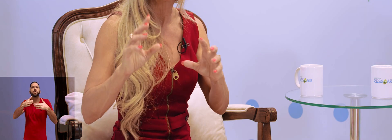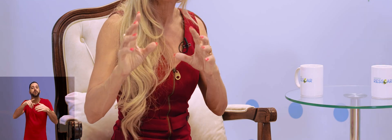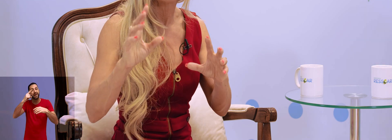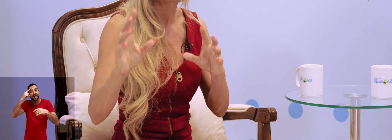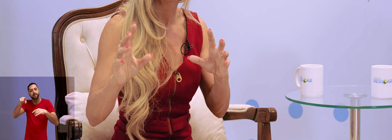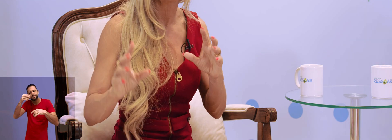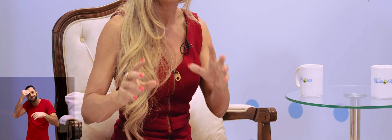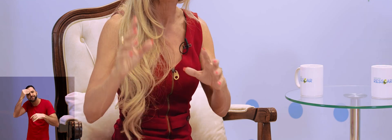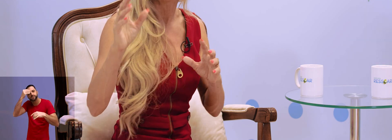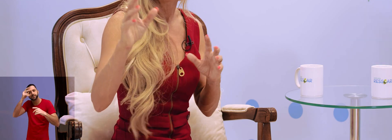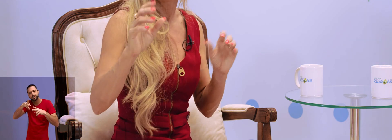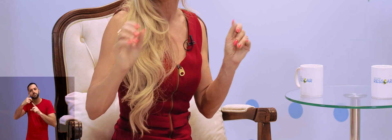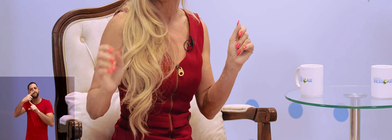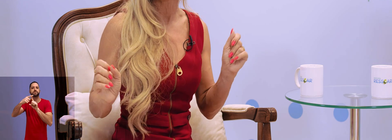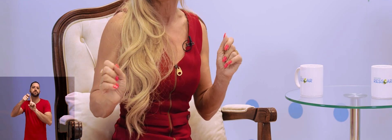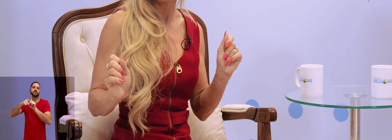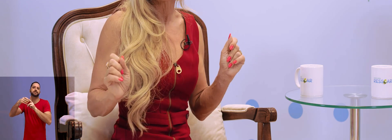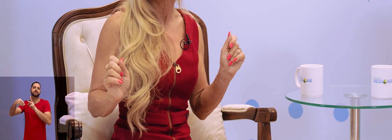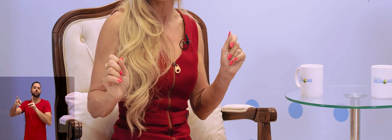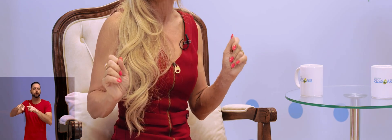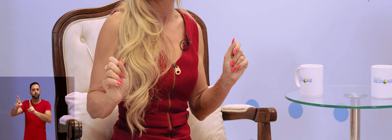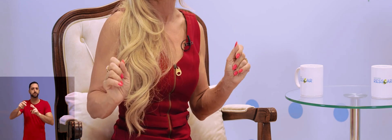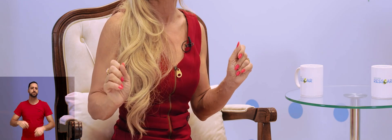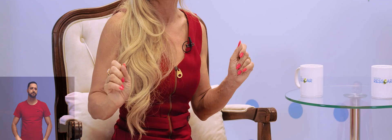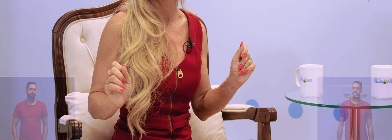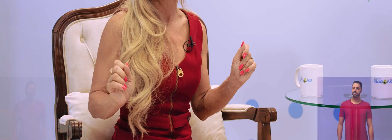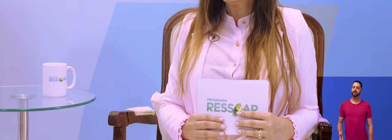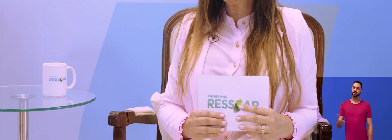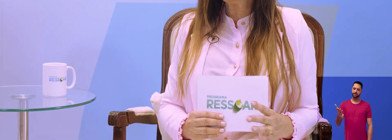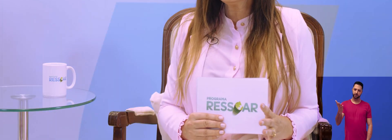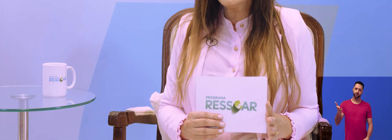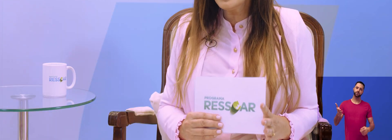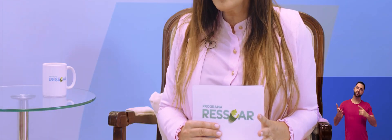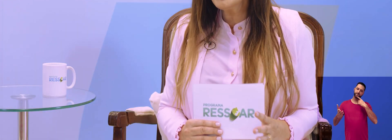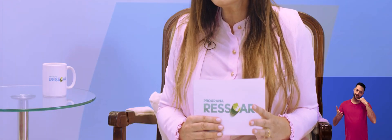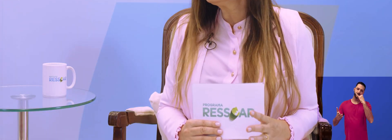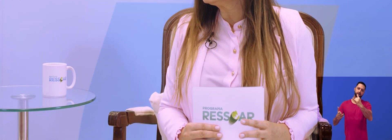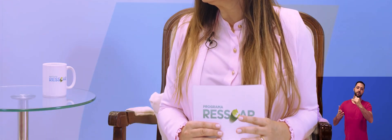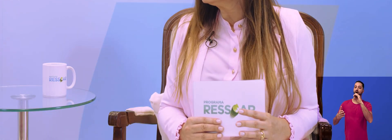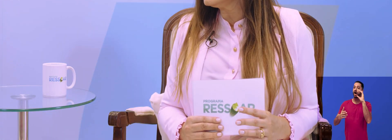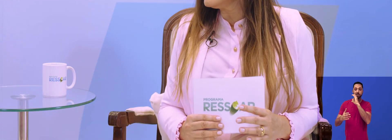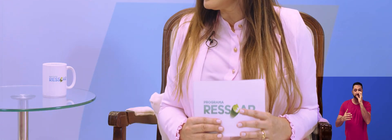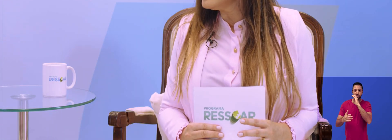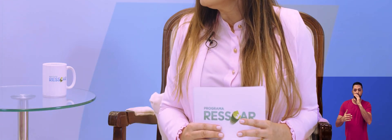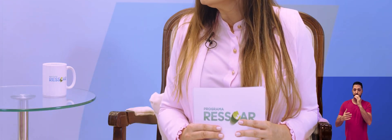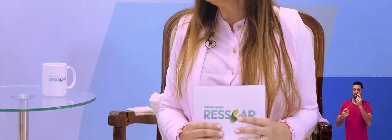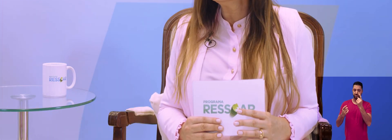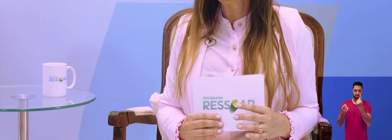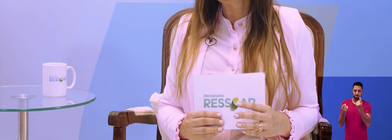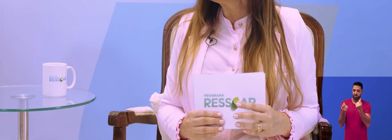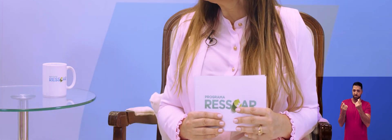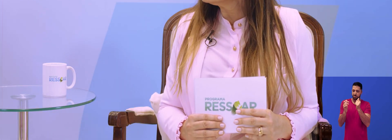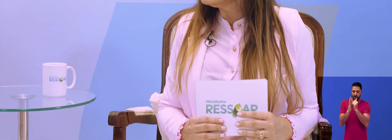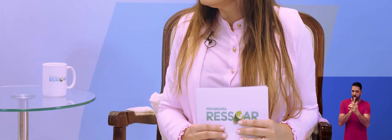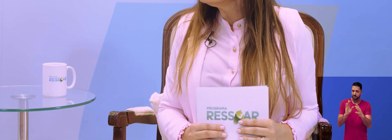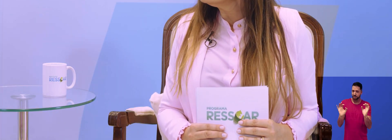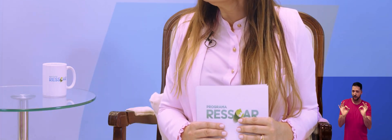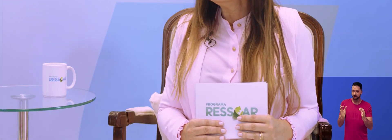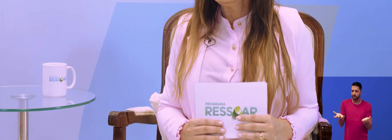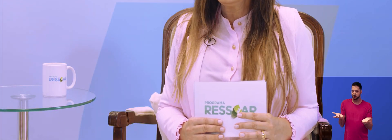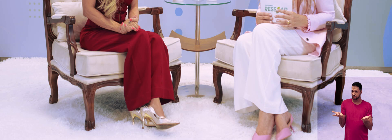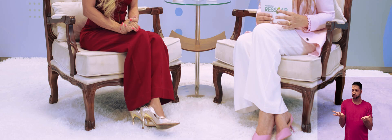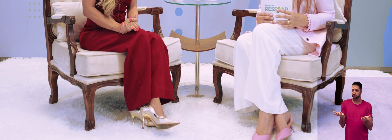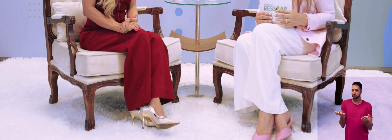alguma coisa diferente no mês e coloca o autoexame na sua rotina. E isso aí é como a gente falou, é rápido, não custa